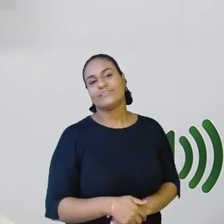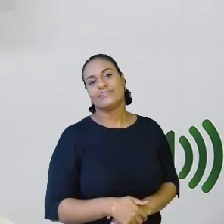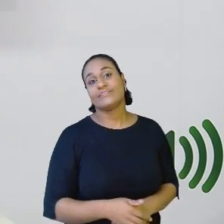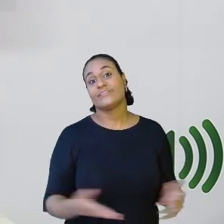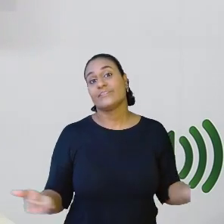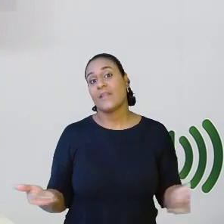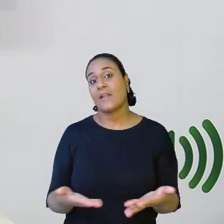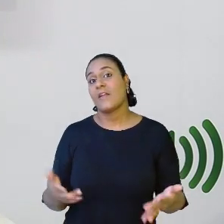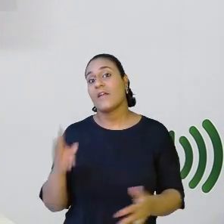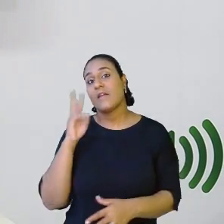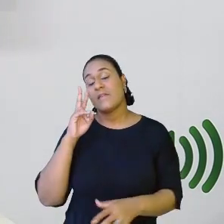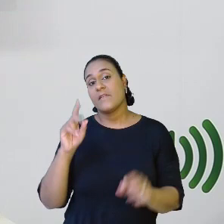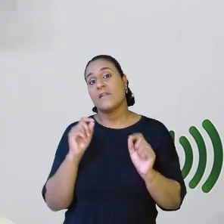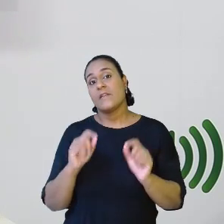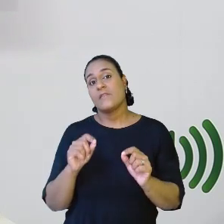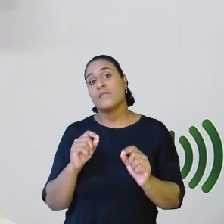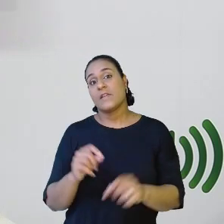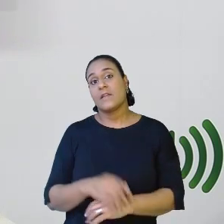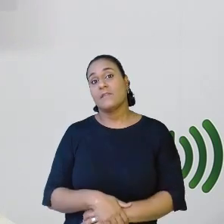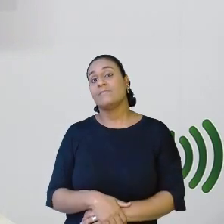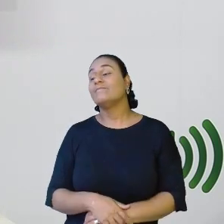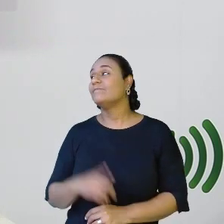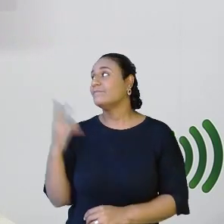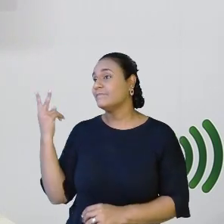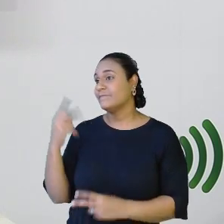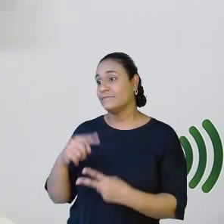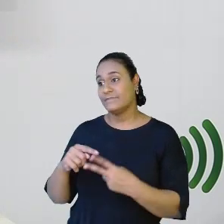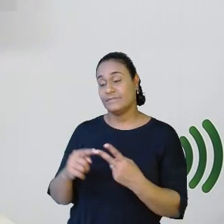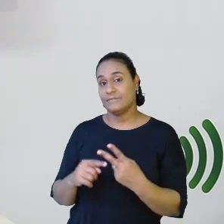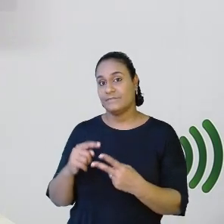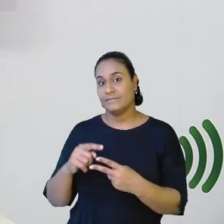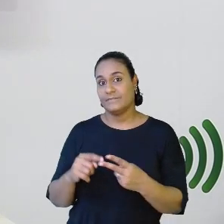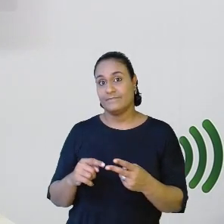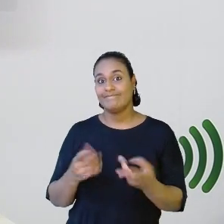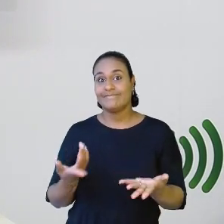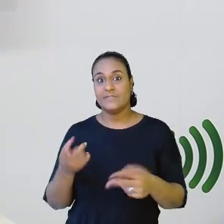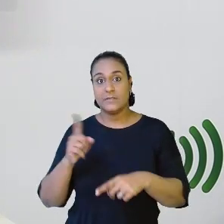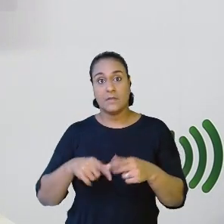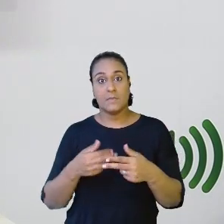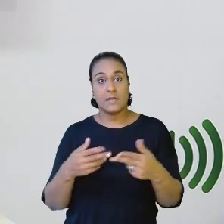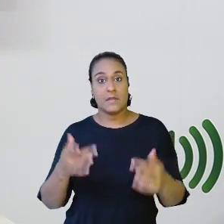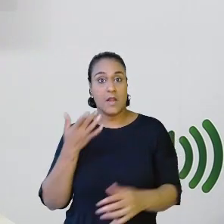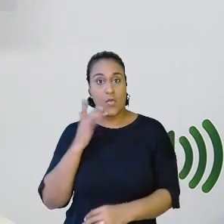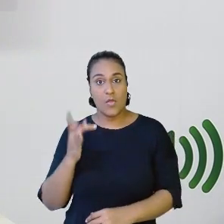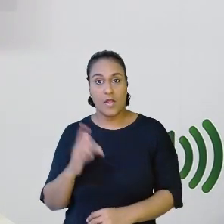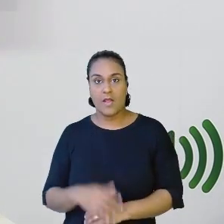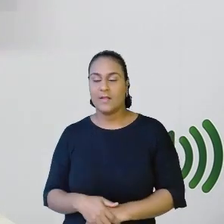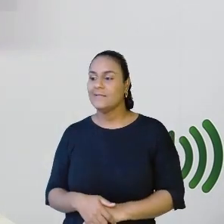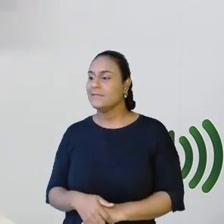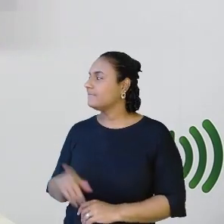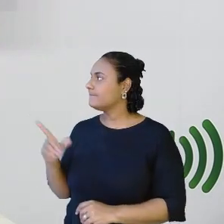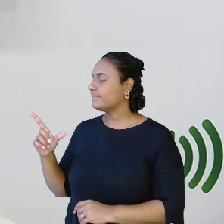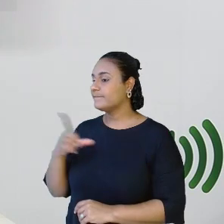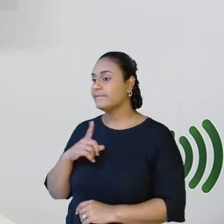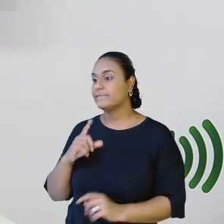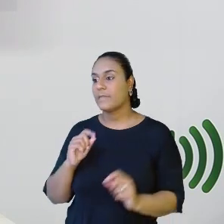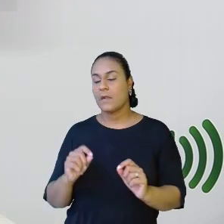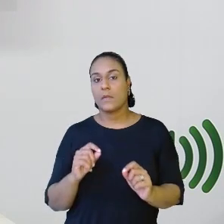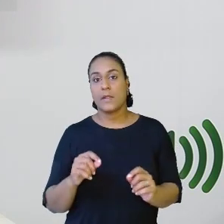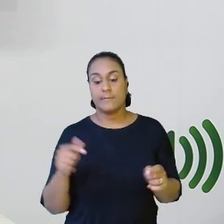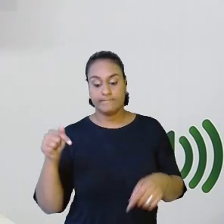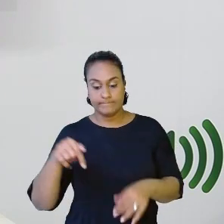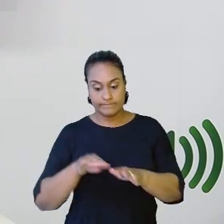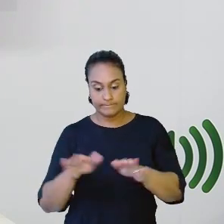agora nós vamos ver décimos e centésimos com material dourado. Vamos ver aqui na mesa? Olha só, nós temos aqui na